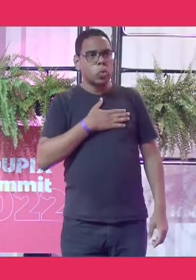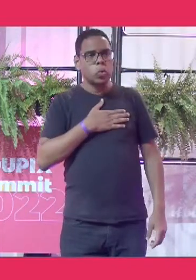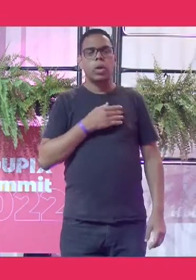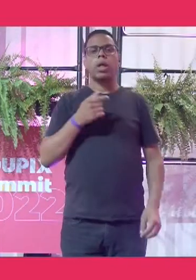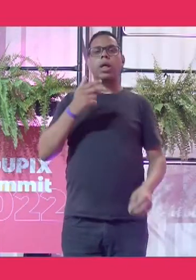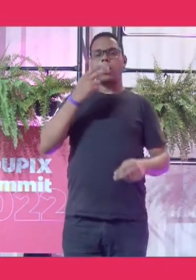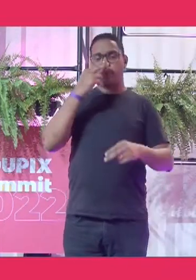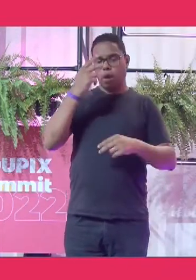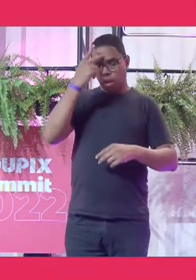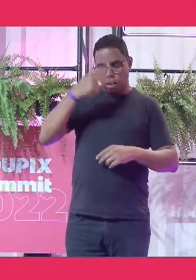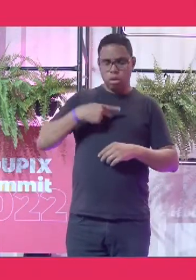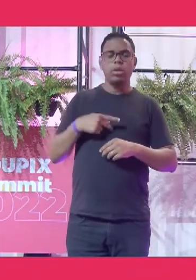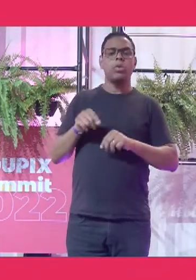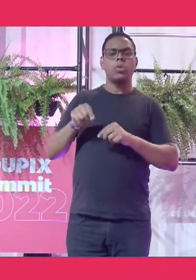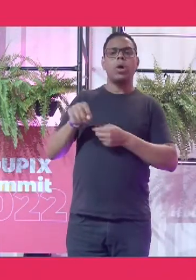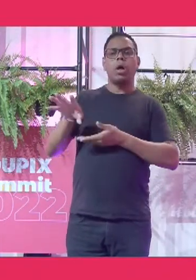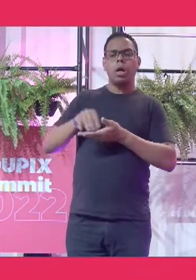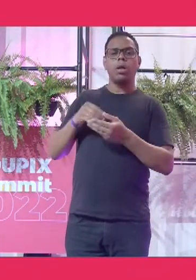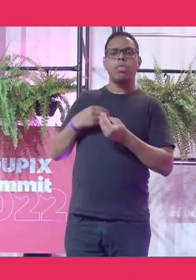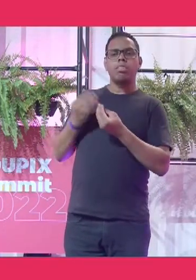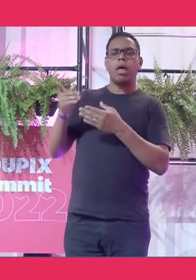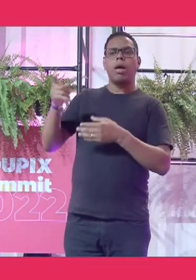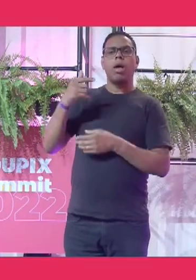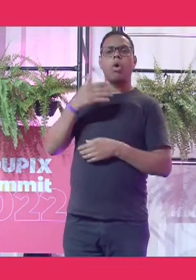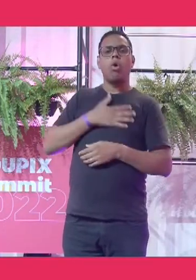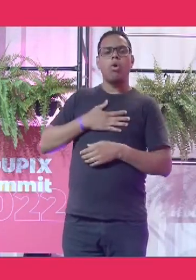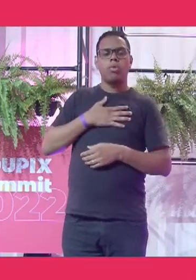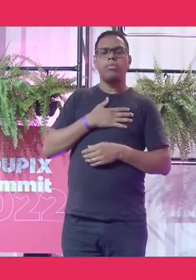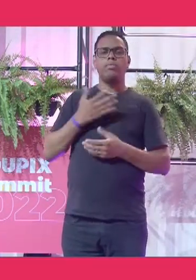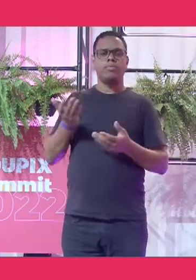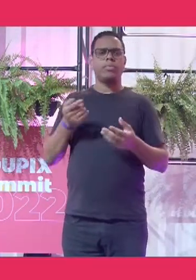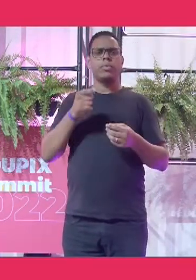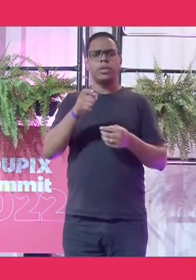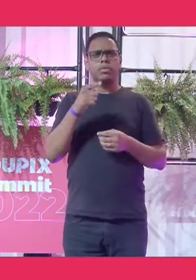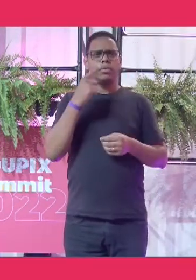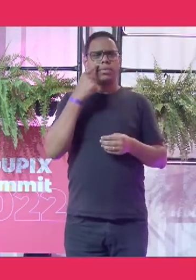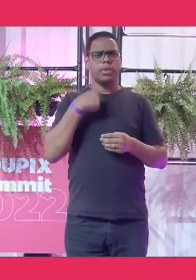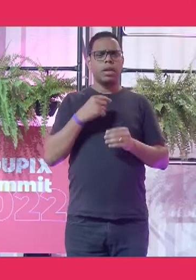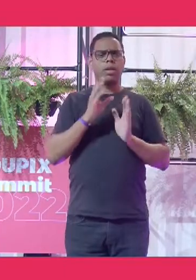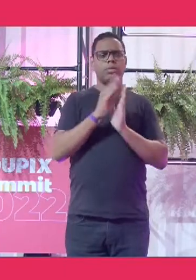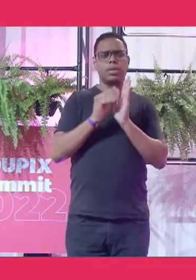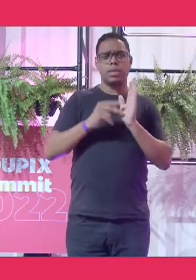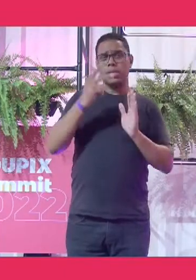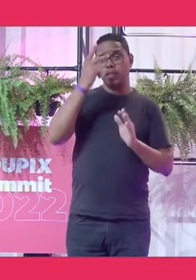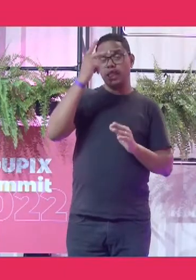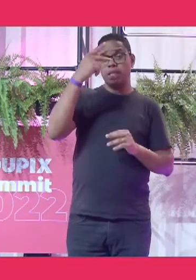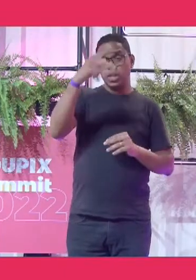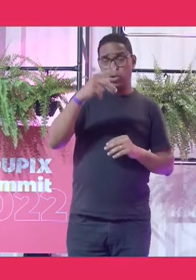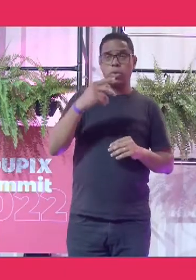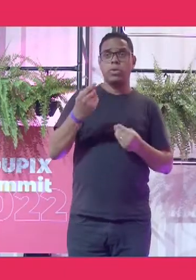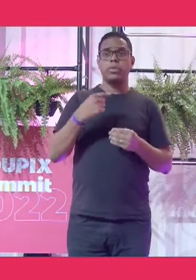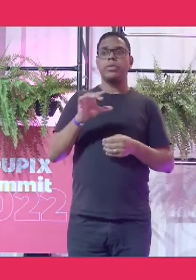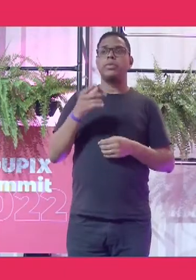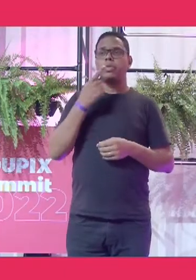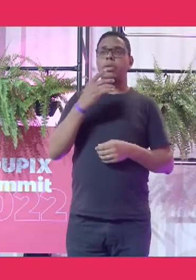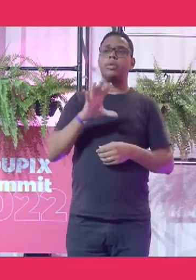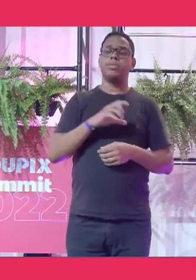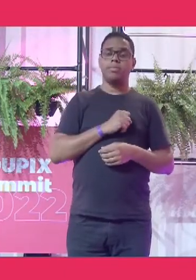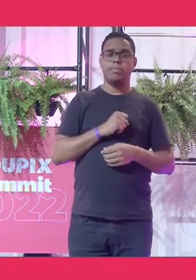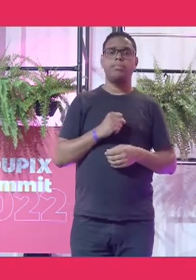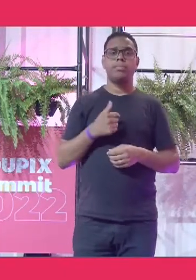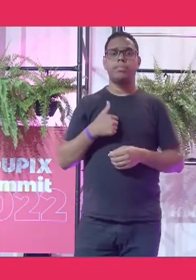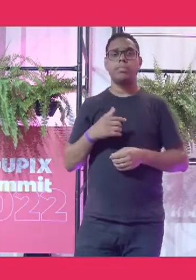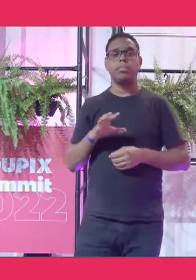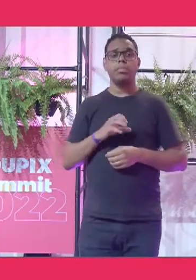orientar a sua criação de conteúdo para aquilo. E aí, onde você está? Né? Quando você fala que você é tão apaixonada, eu